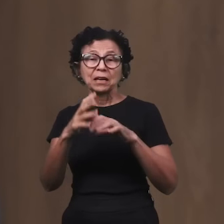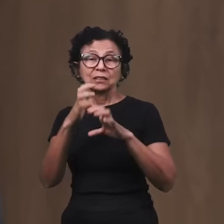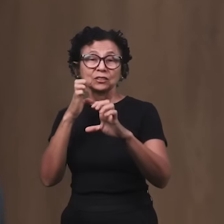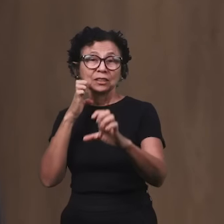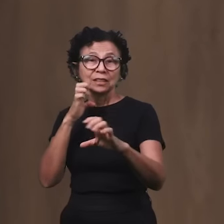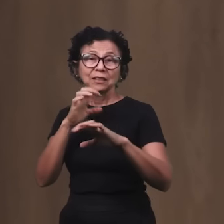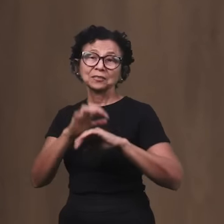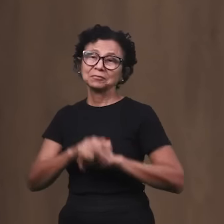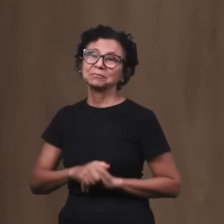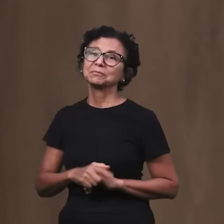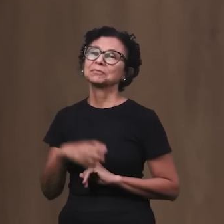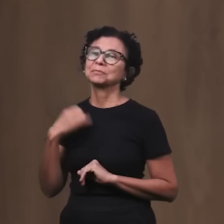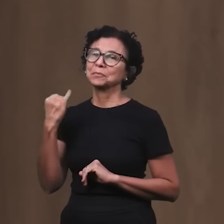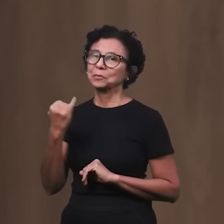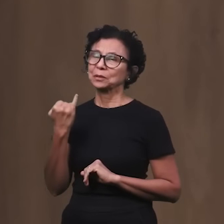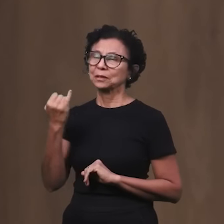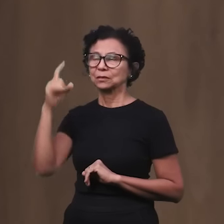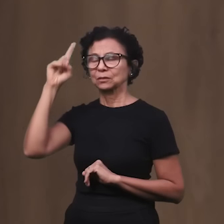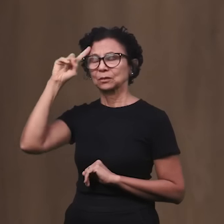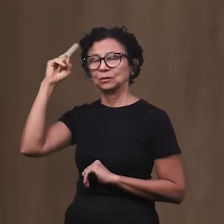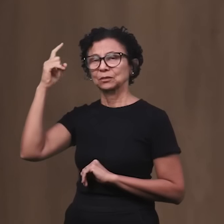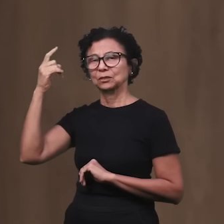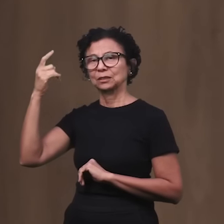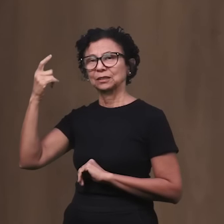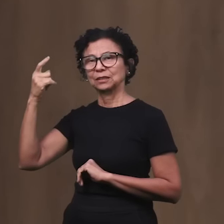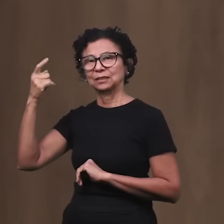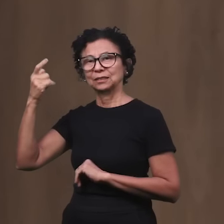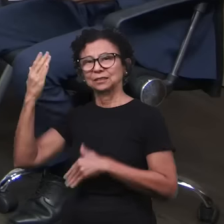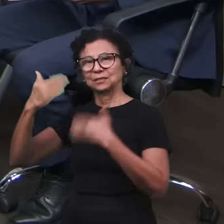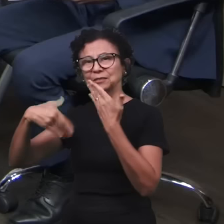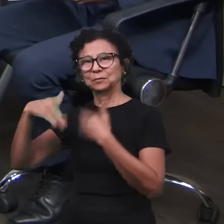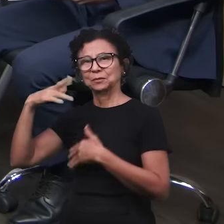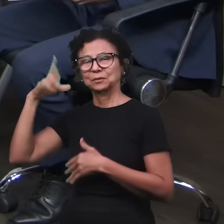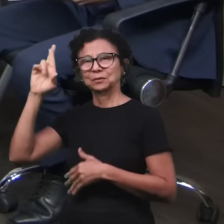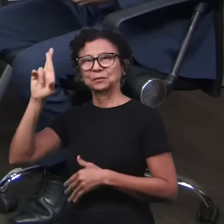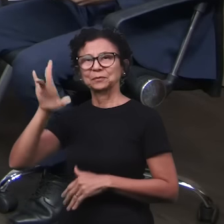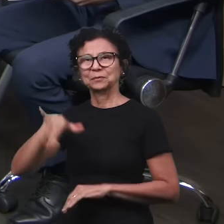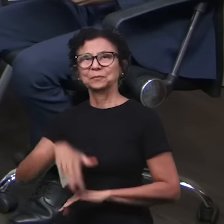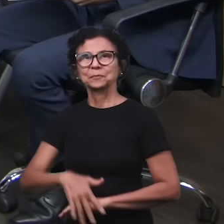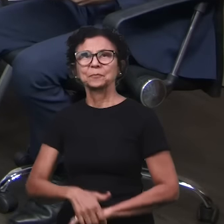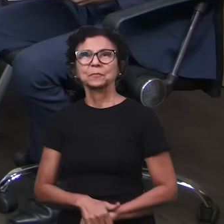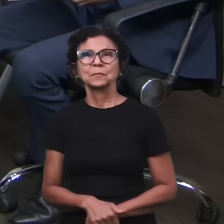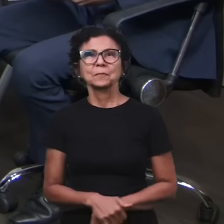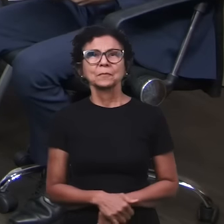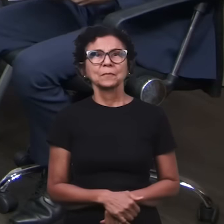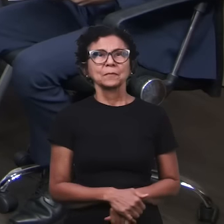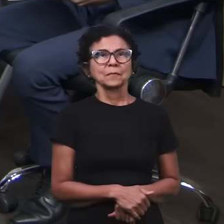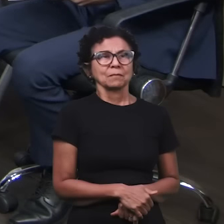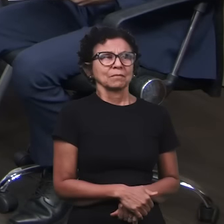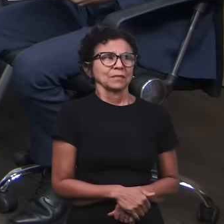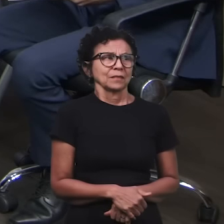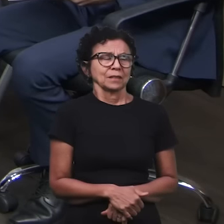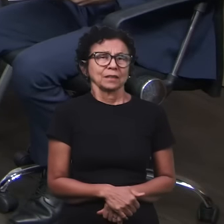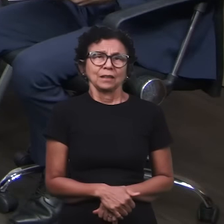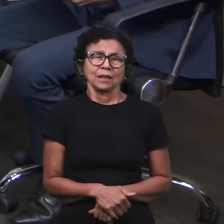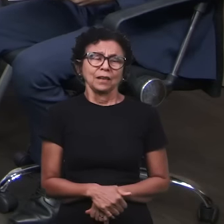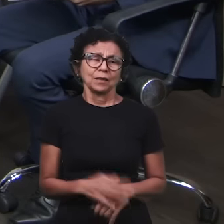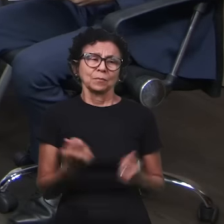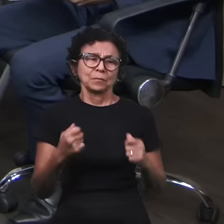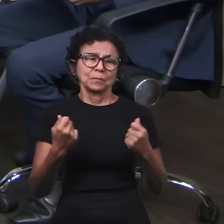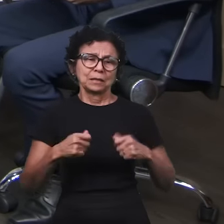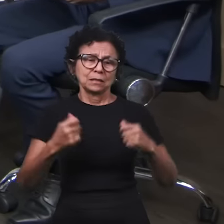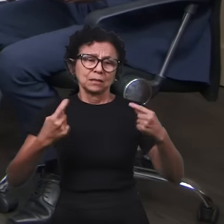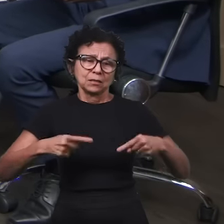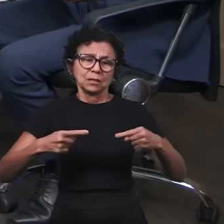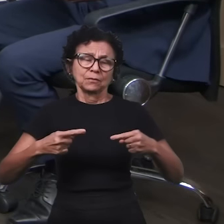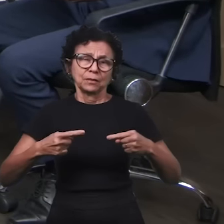O importante é estar aos pés do Senhor todos os dias. Amém. E o Senhor vai nos abençoar. Olha só, se não tiver desafio, não tem motivação. Tem que ter desafio.